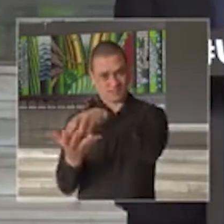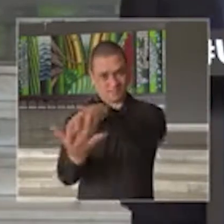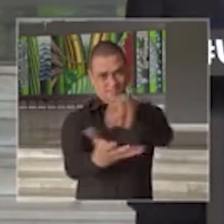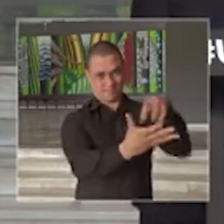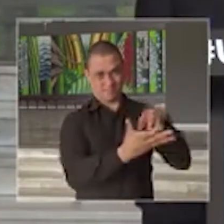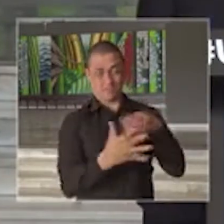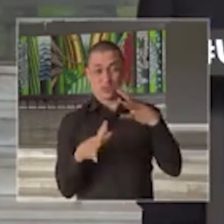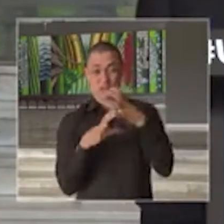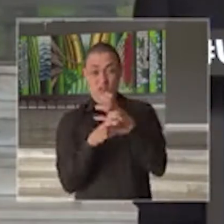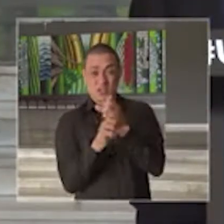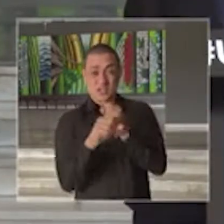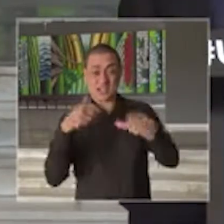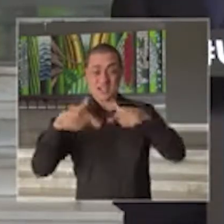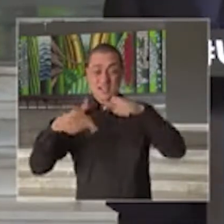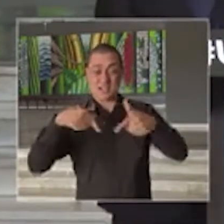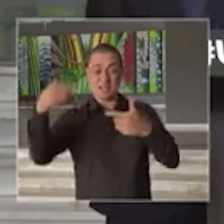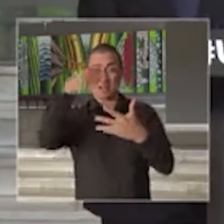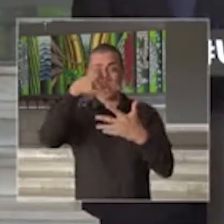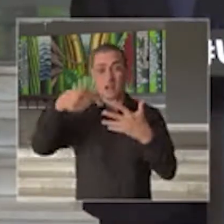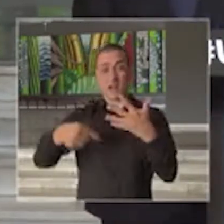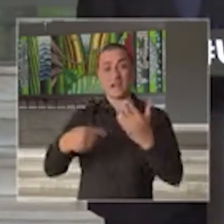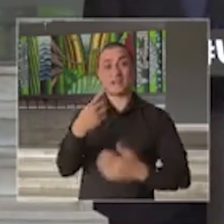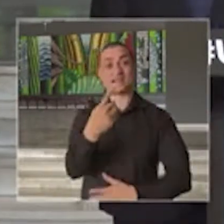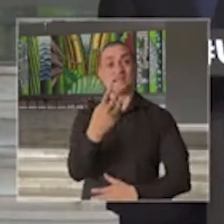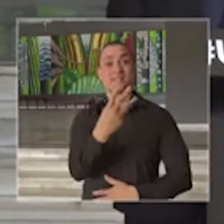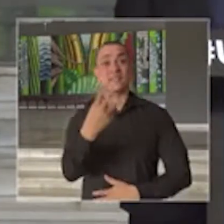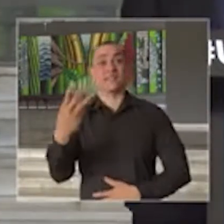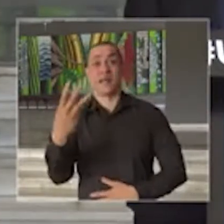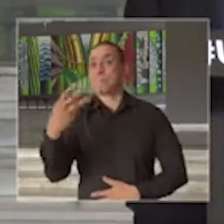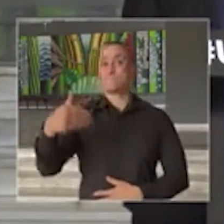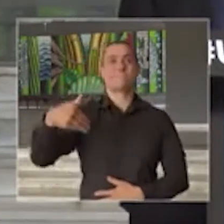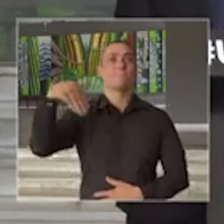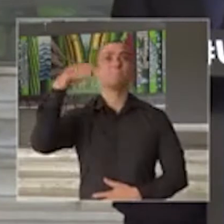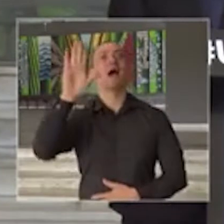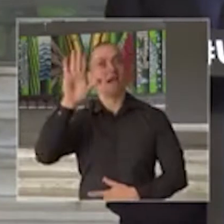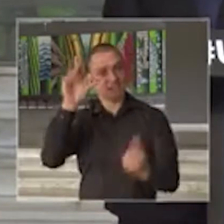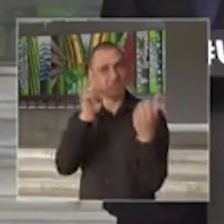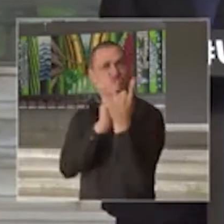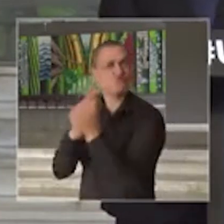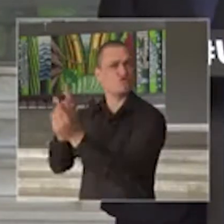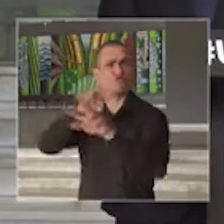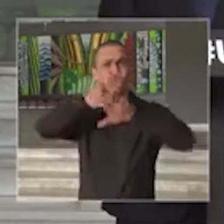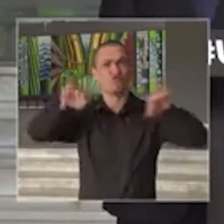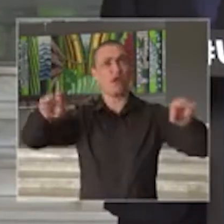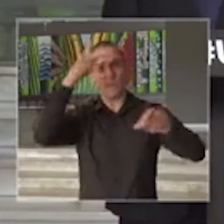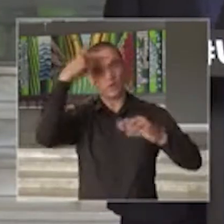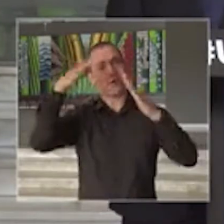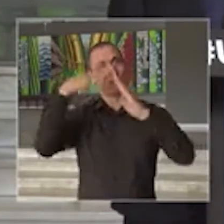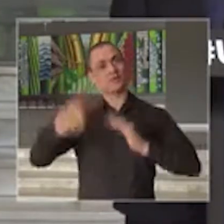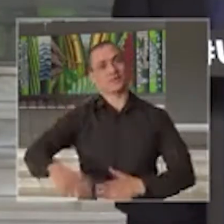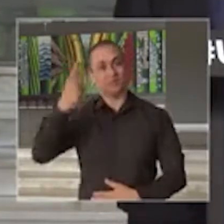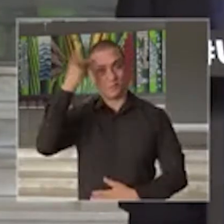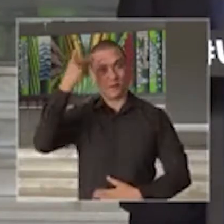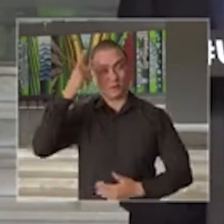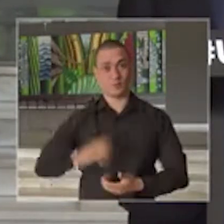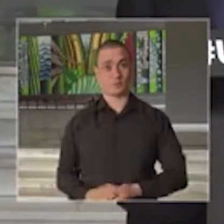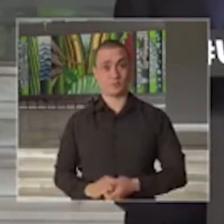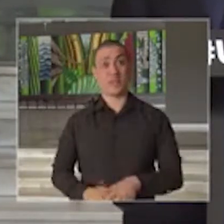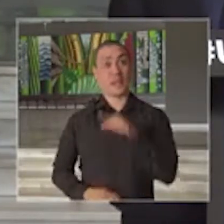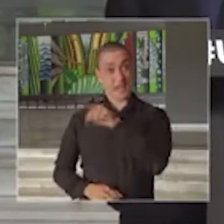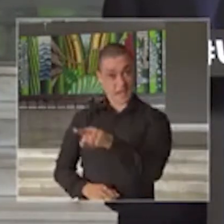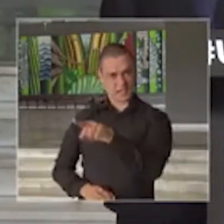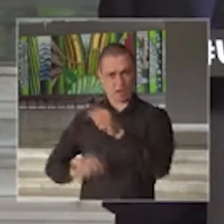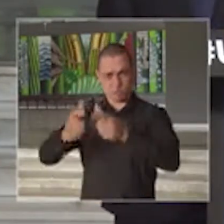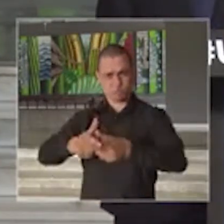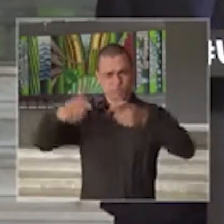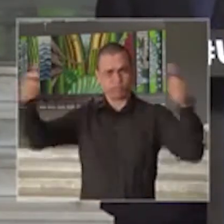prestaram mais de 133 tipos de serviços à população de são paulo junto